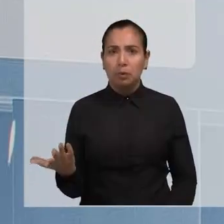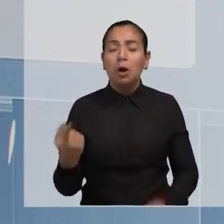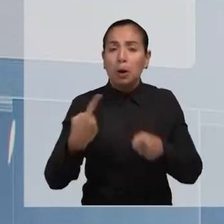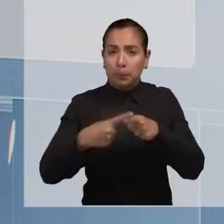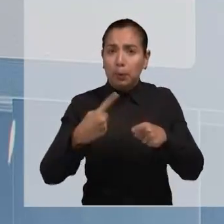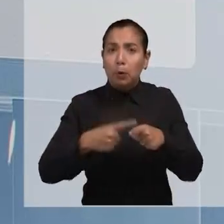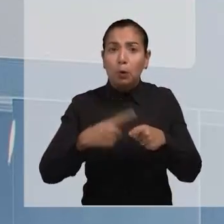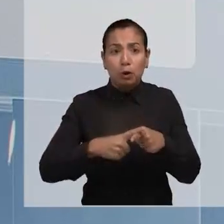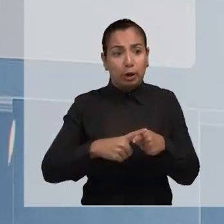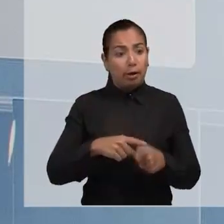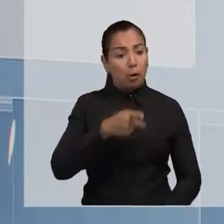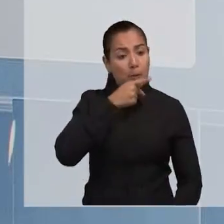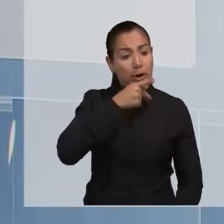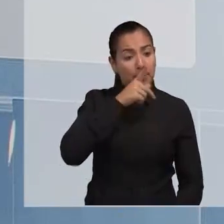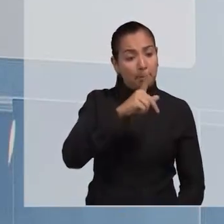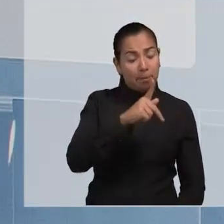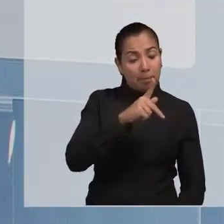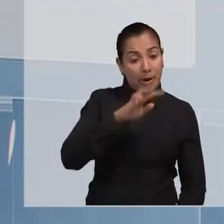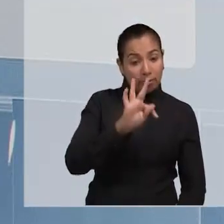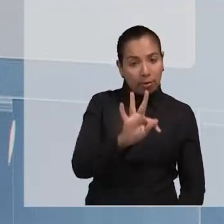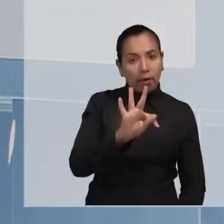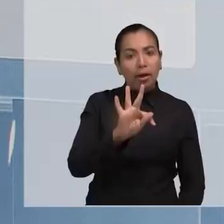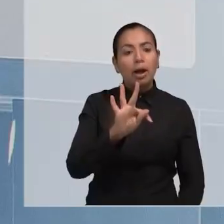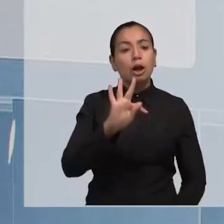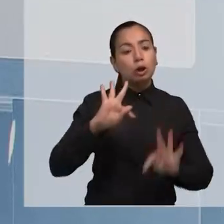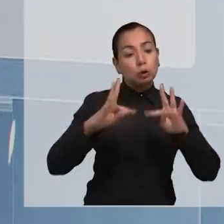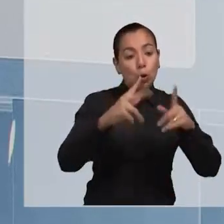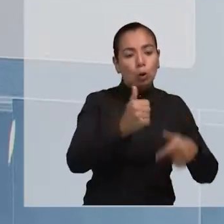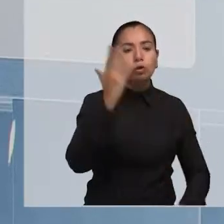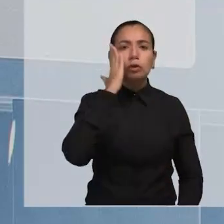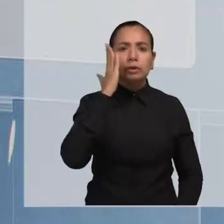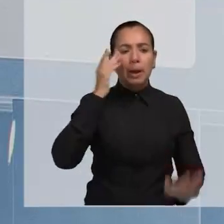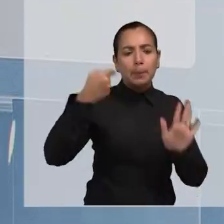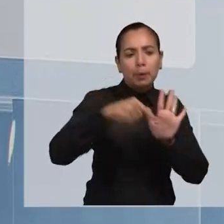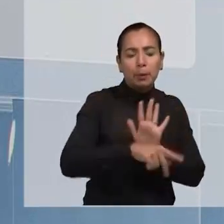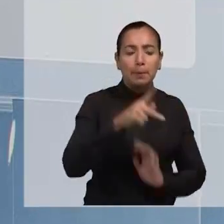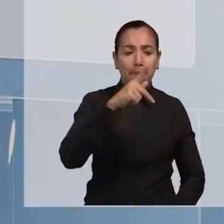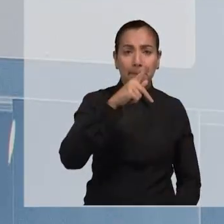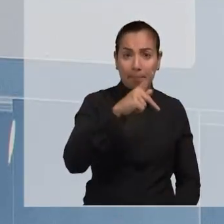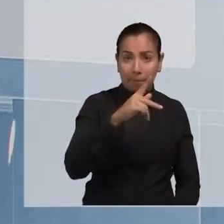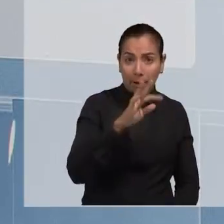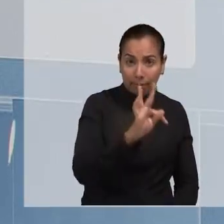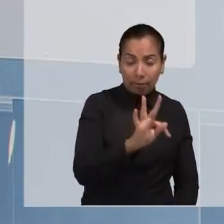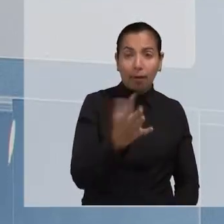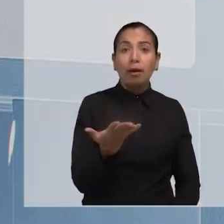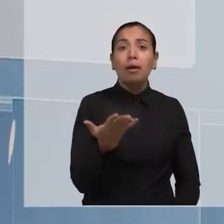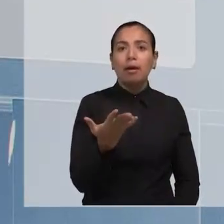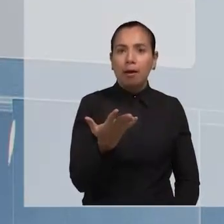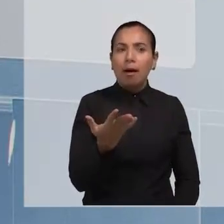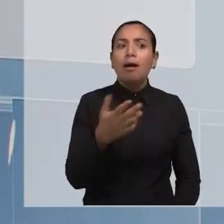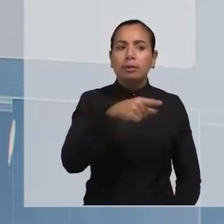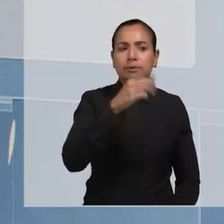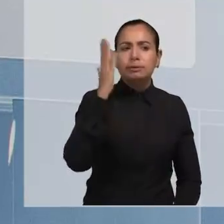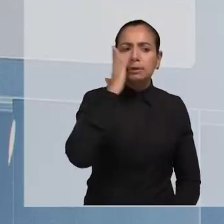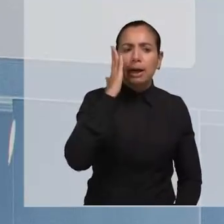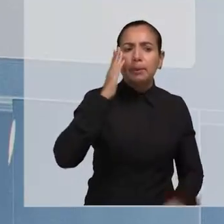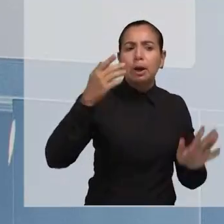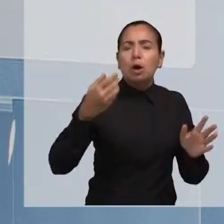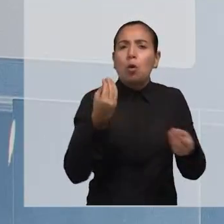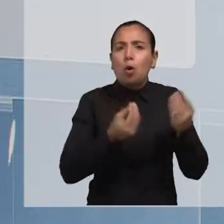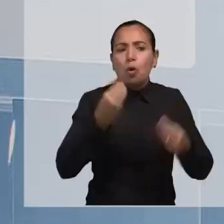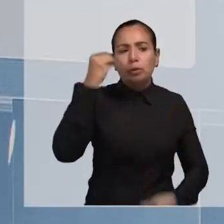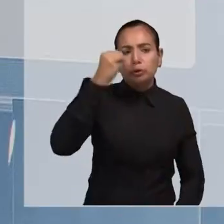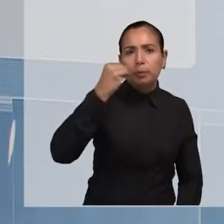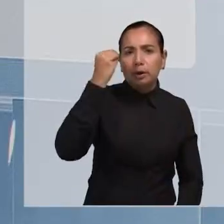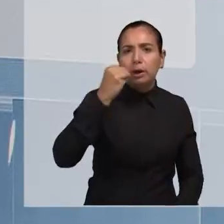PT e todos que sabem fazer política no PT, que querem que o senhor não seja candidato, né? Porque o Lula, inclusive, deu a